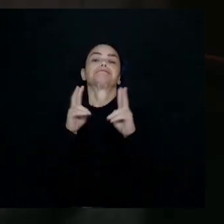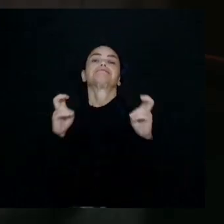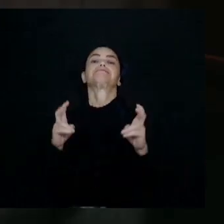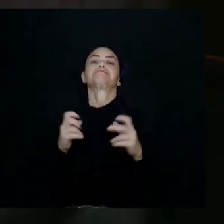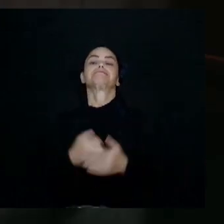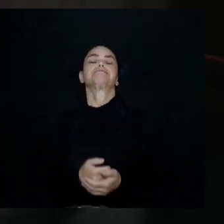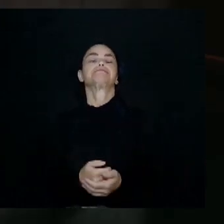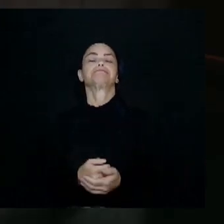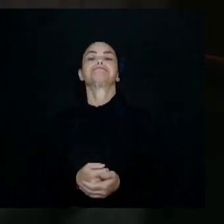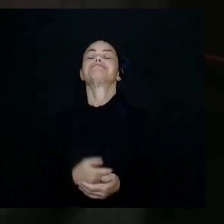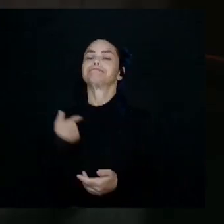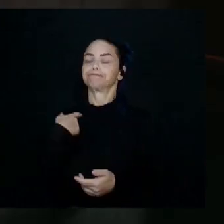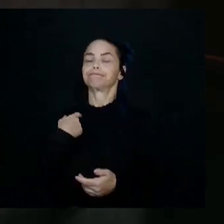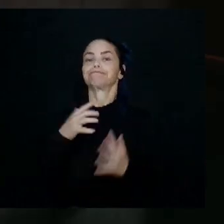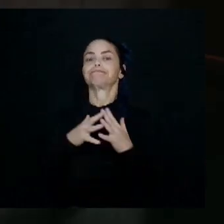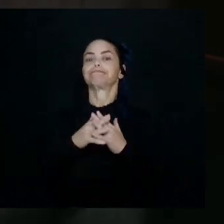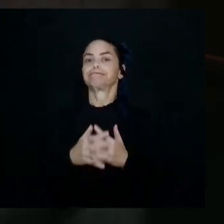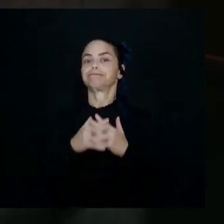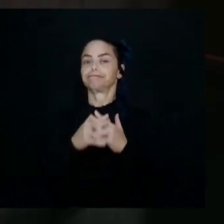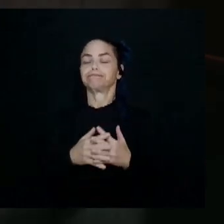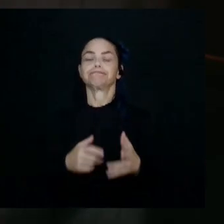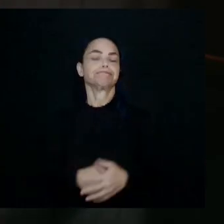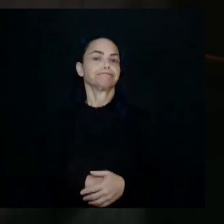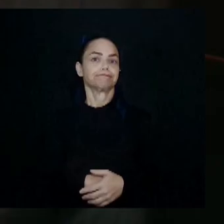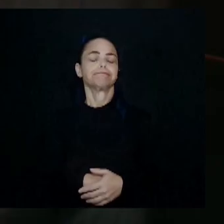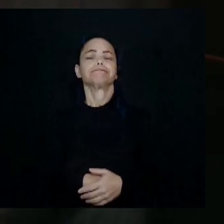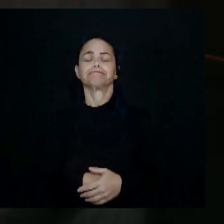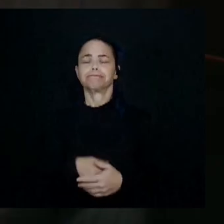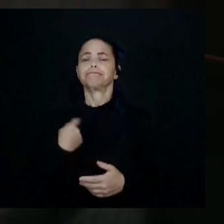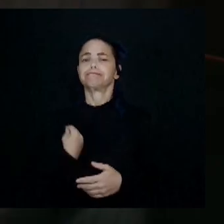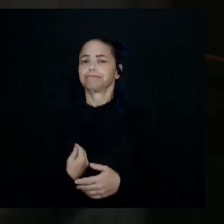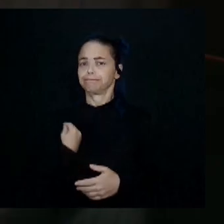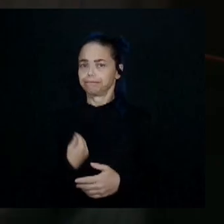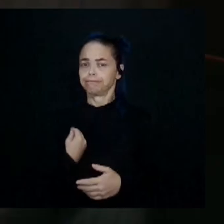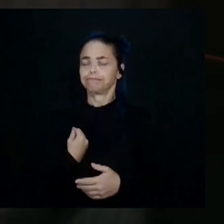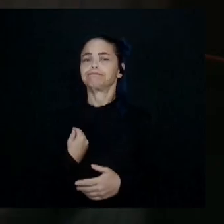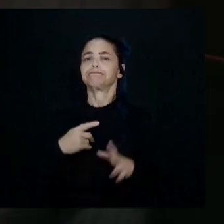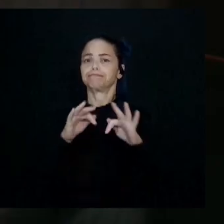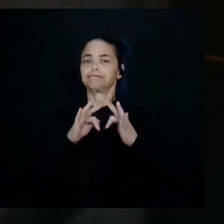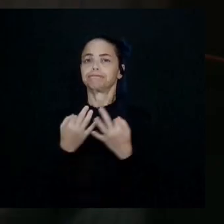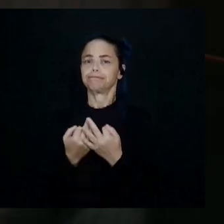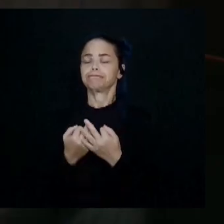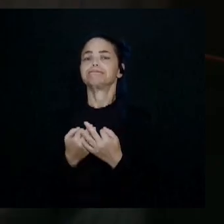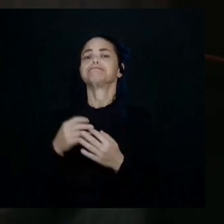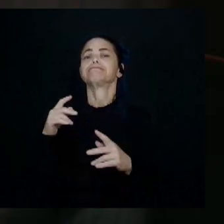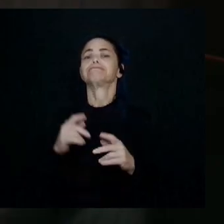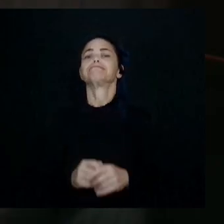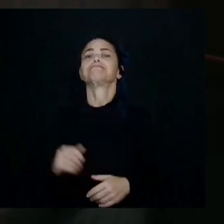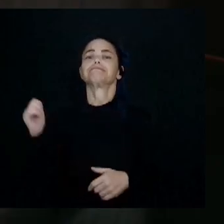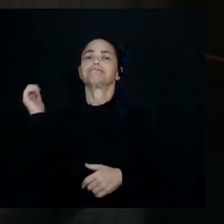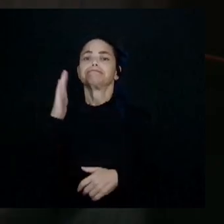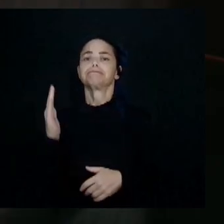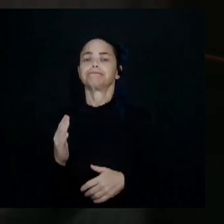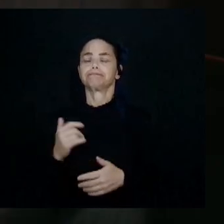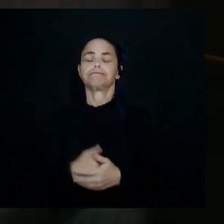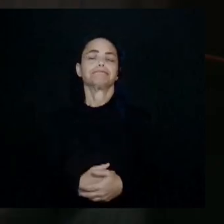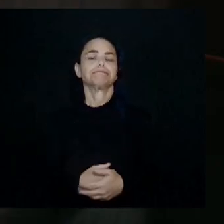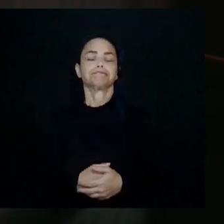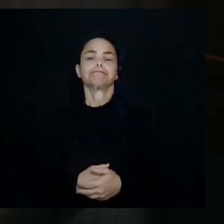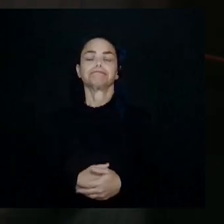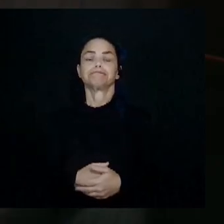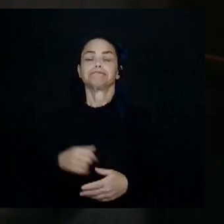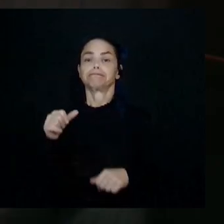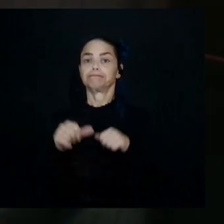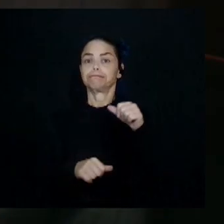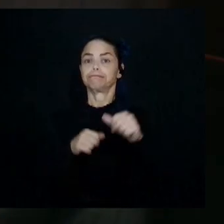delicado, mas ele está cada vez mais presente na vida das famílias brasileiras, né? Hoje a gente vai falar da puberdade precoce.